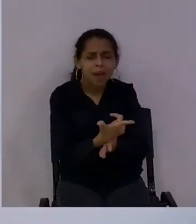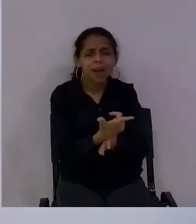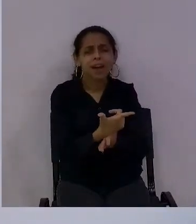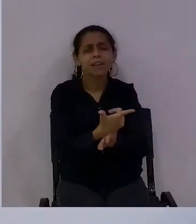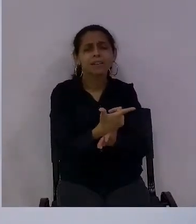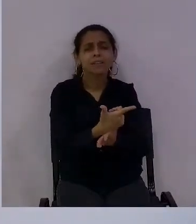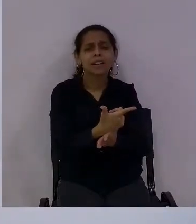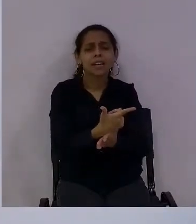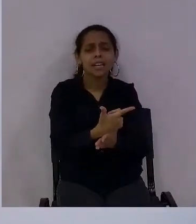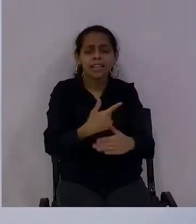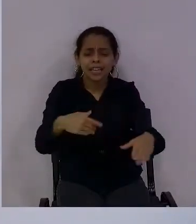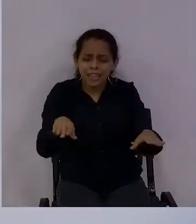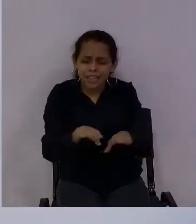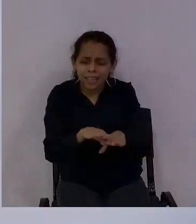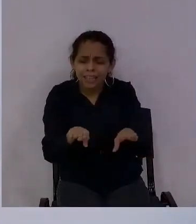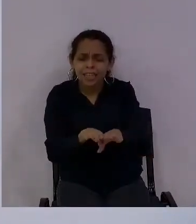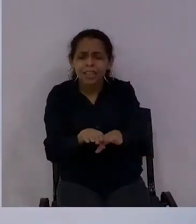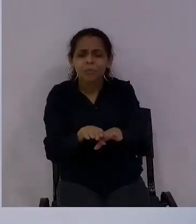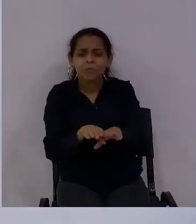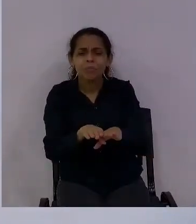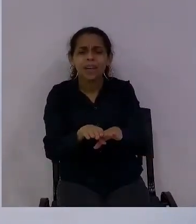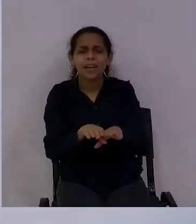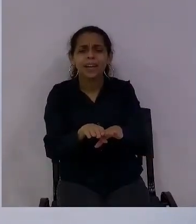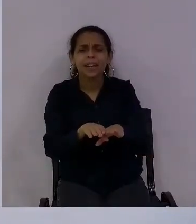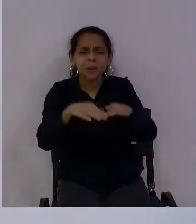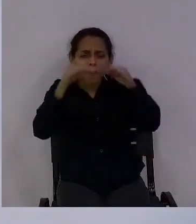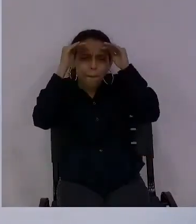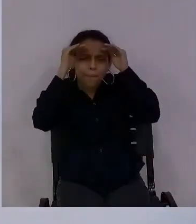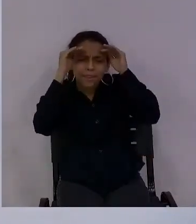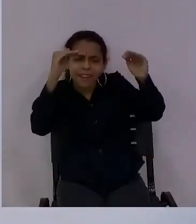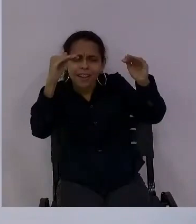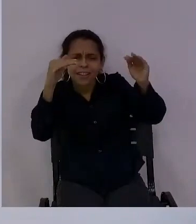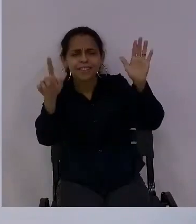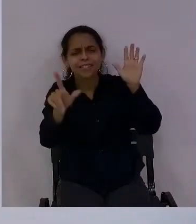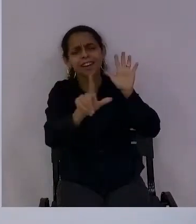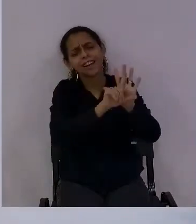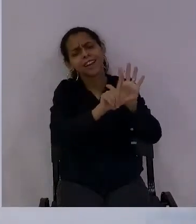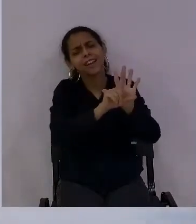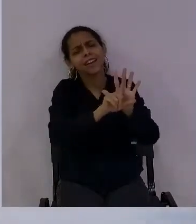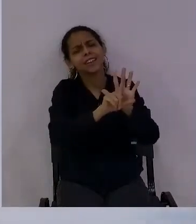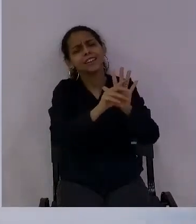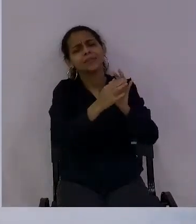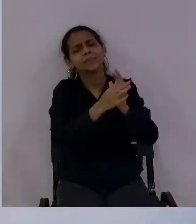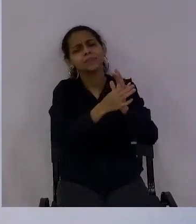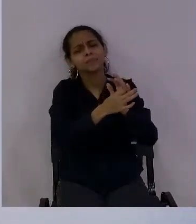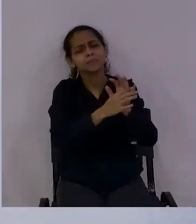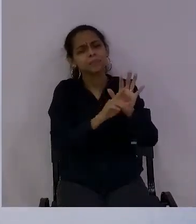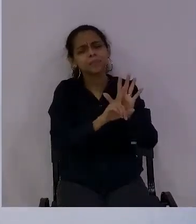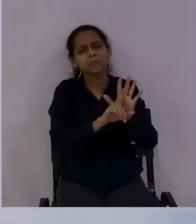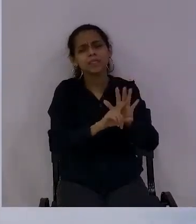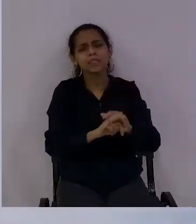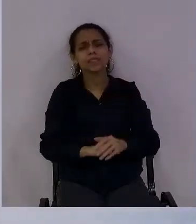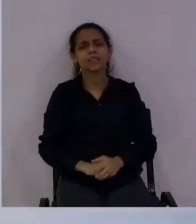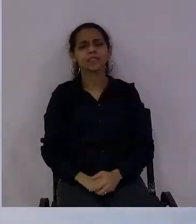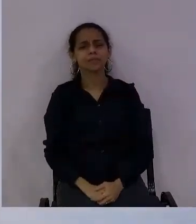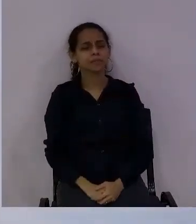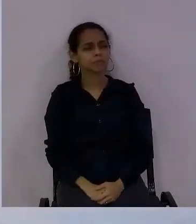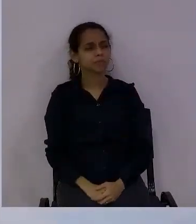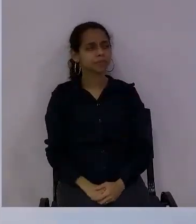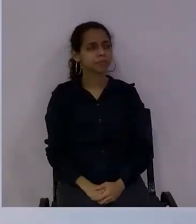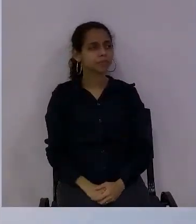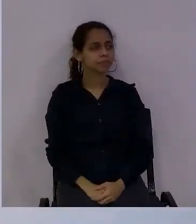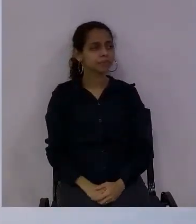a condição de cumpridor desta lei. Mas para que eu faça isso, eu tenho que me submeter a ela.